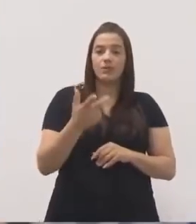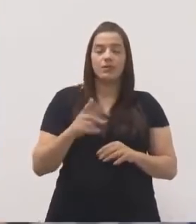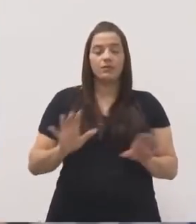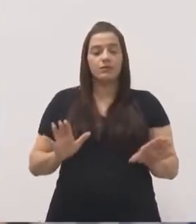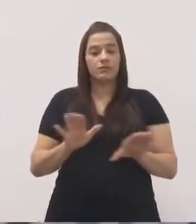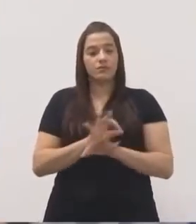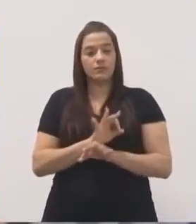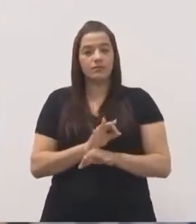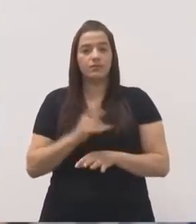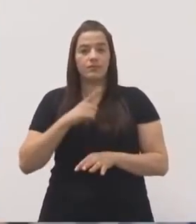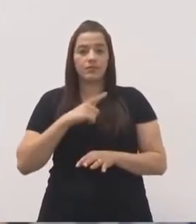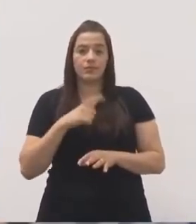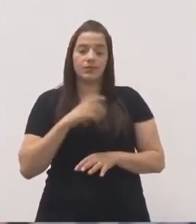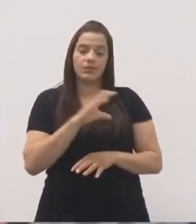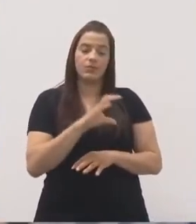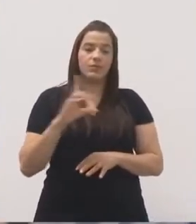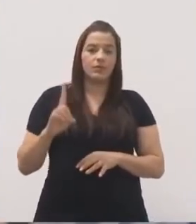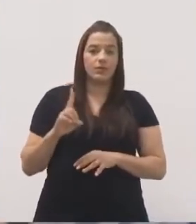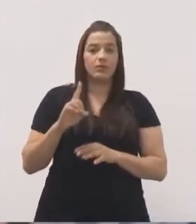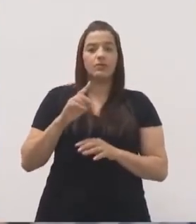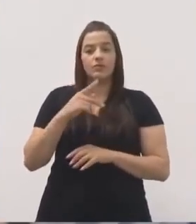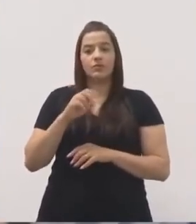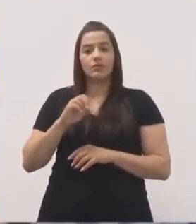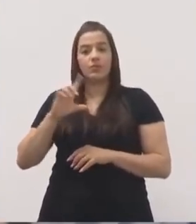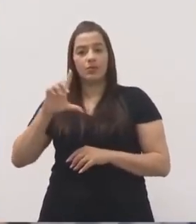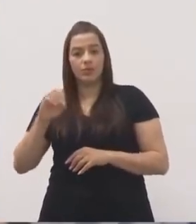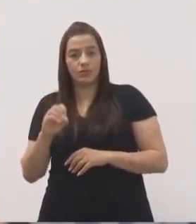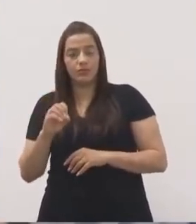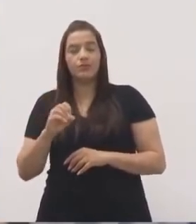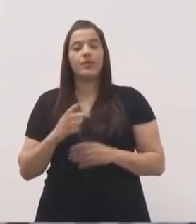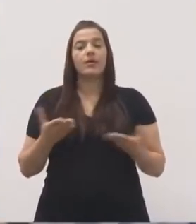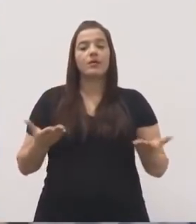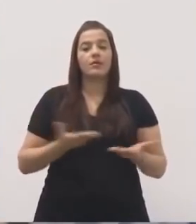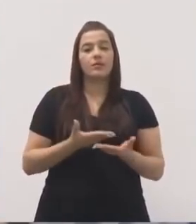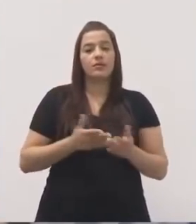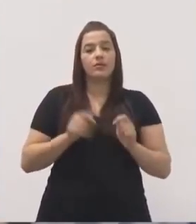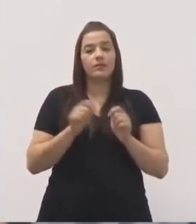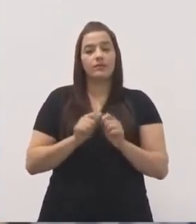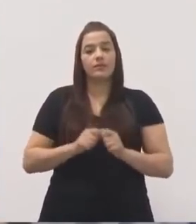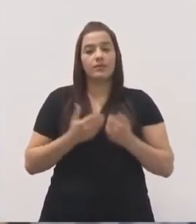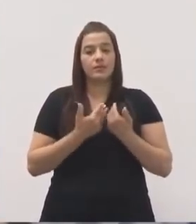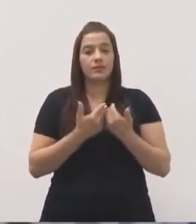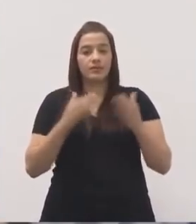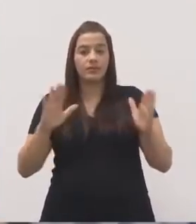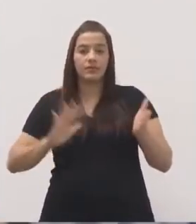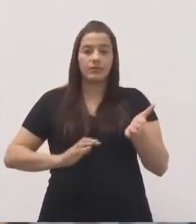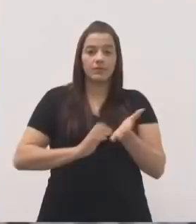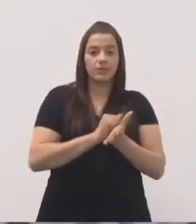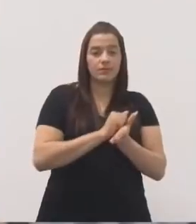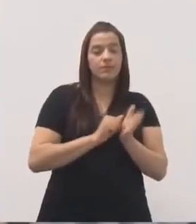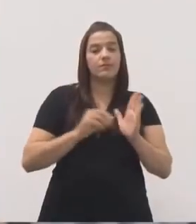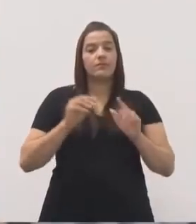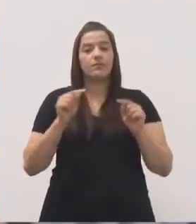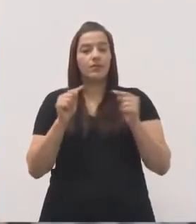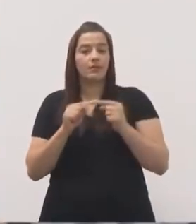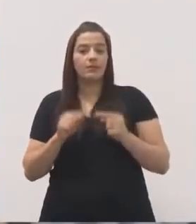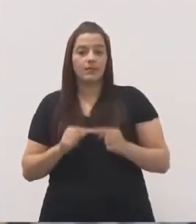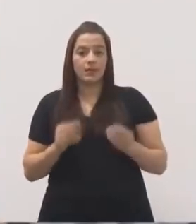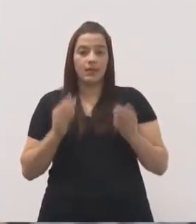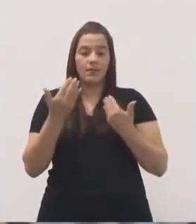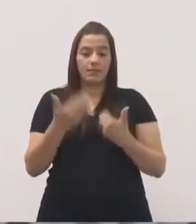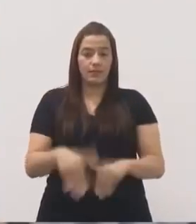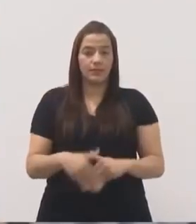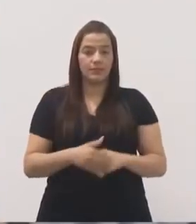dos coordenadores de polo, e agora a gente faz a abertura para os cadastros de aplicadores, tá? E aí